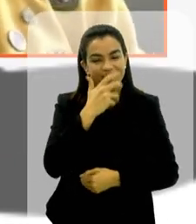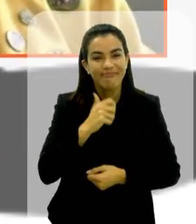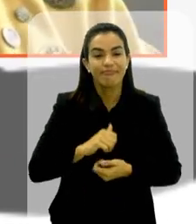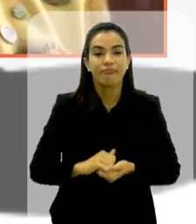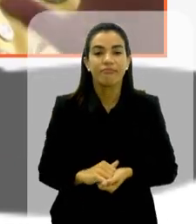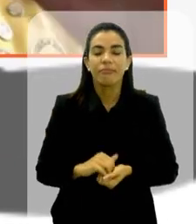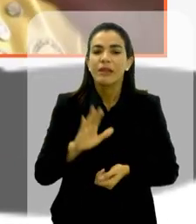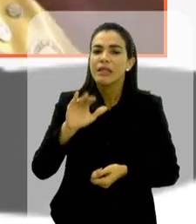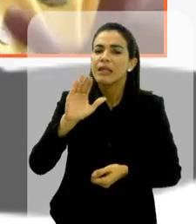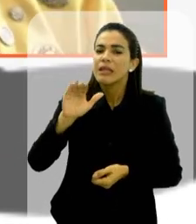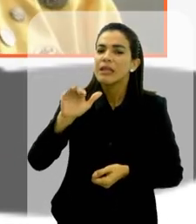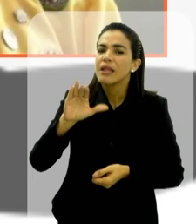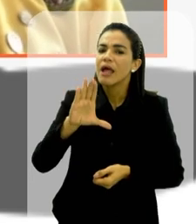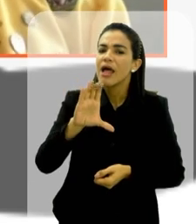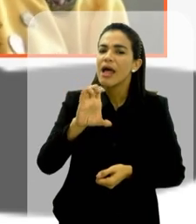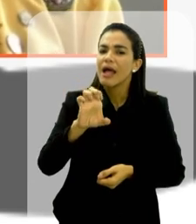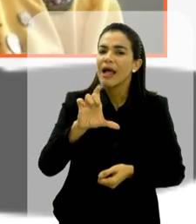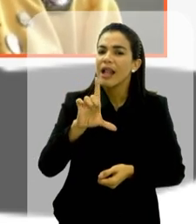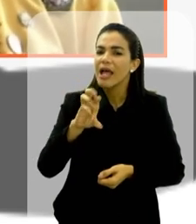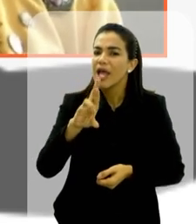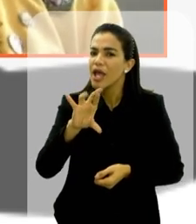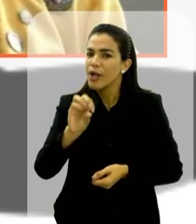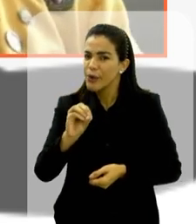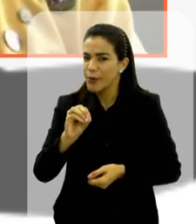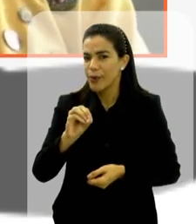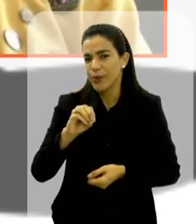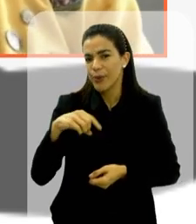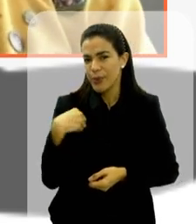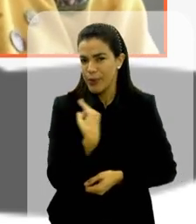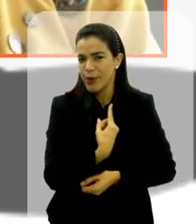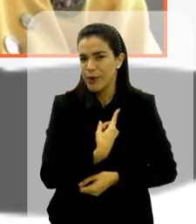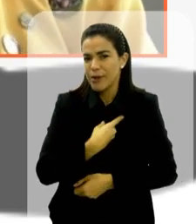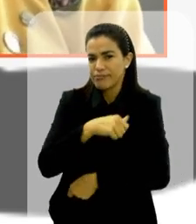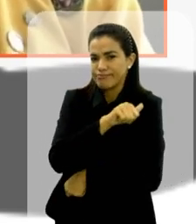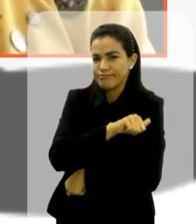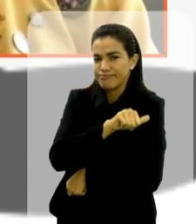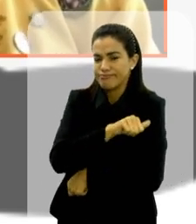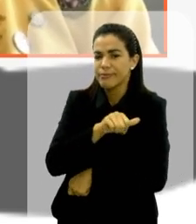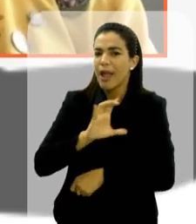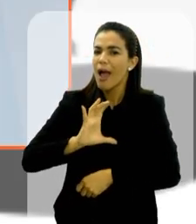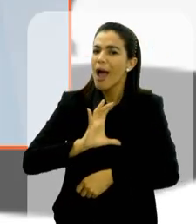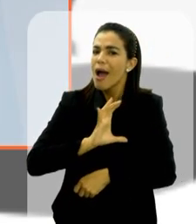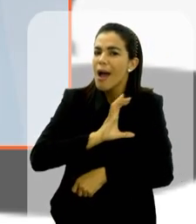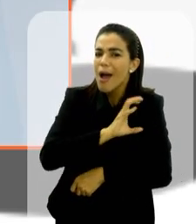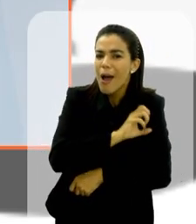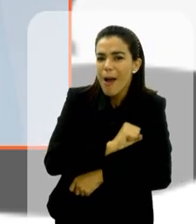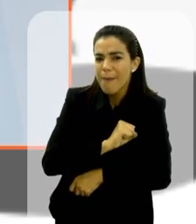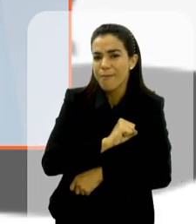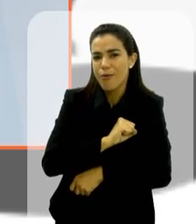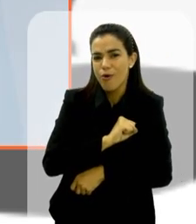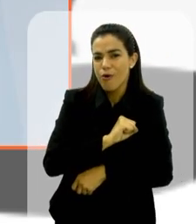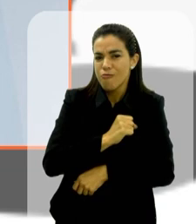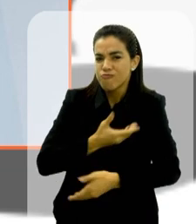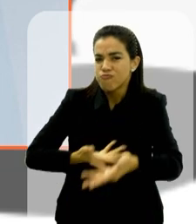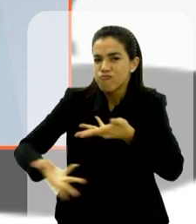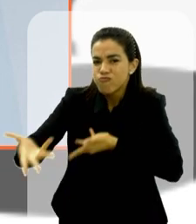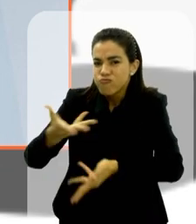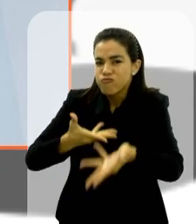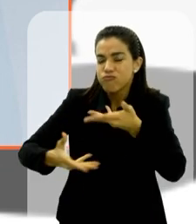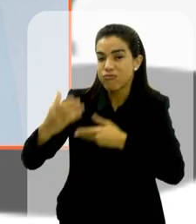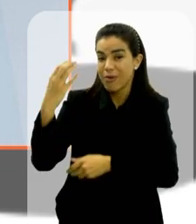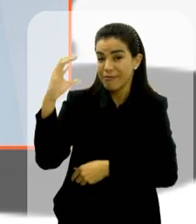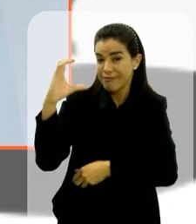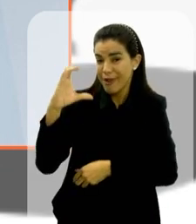Ô, Eu acho que deu Clério, o uma noção. Fluminense, o carioca tem um grande amor pelo niteroiense, até porque é